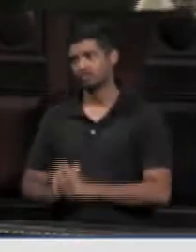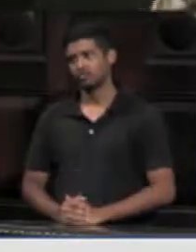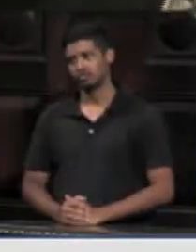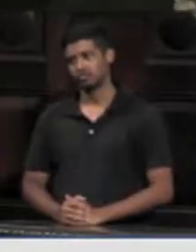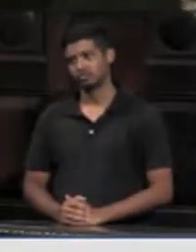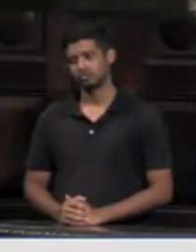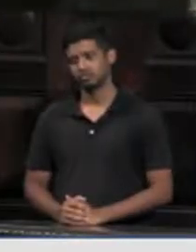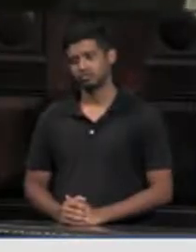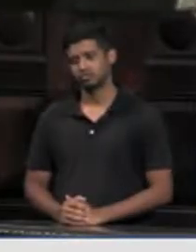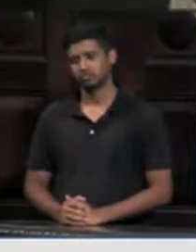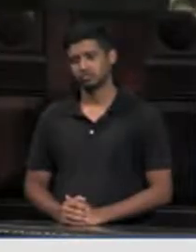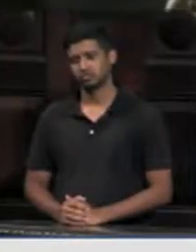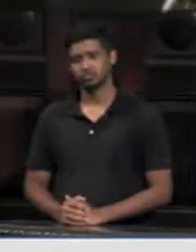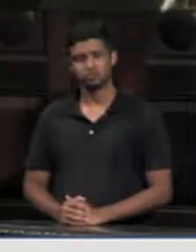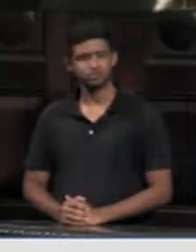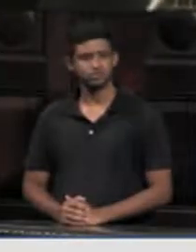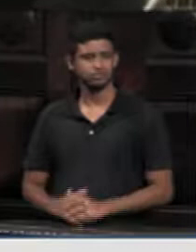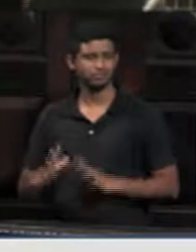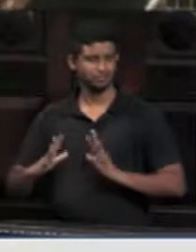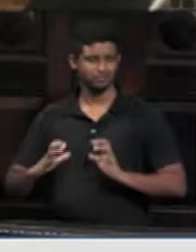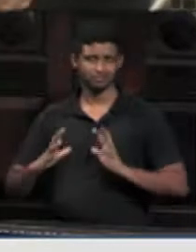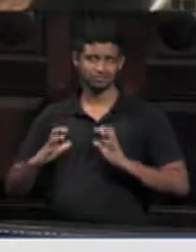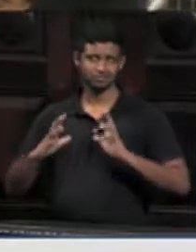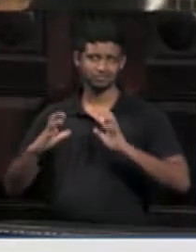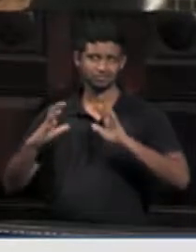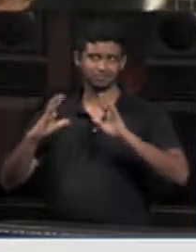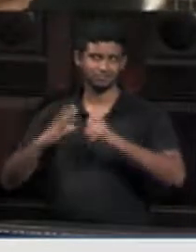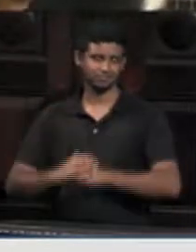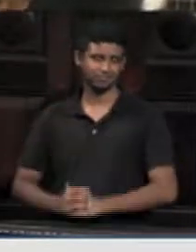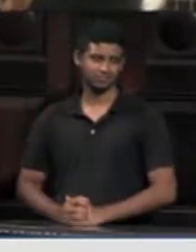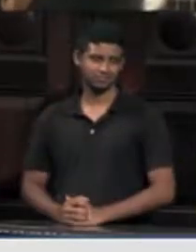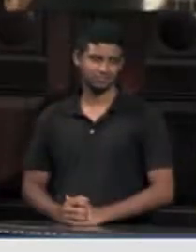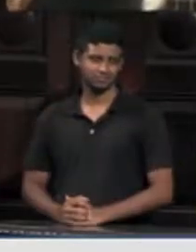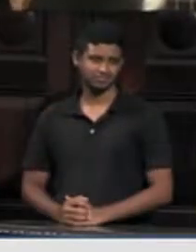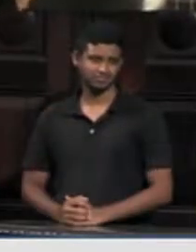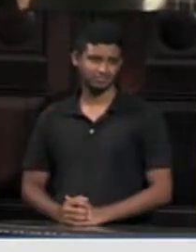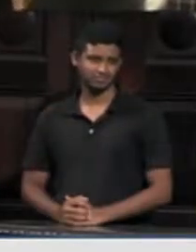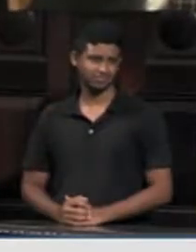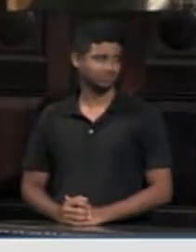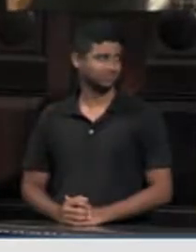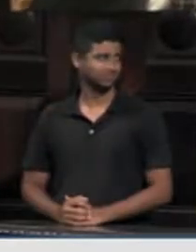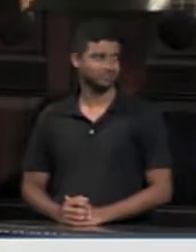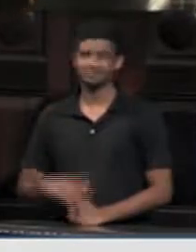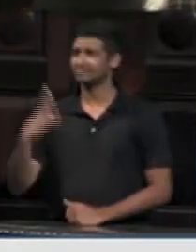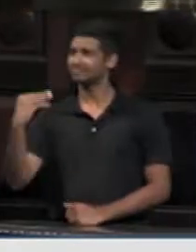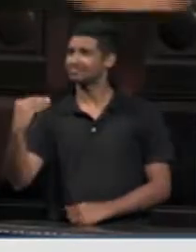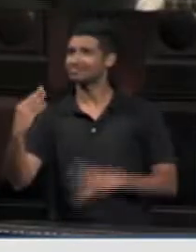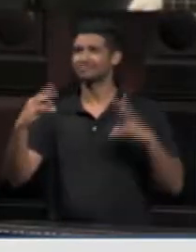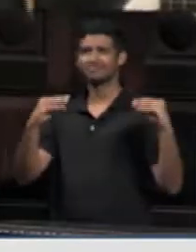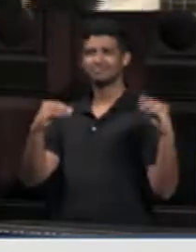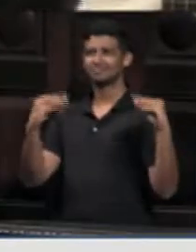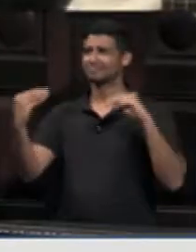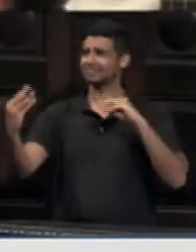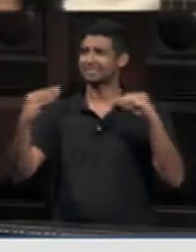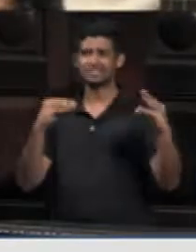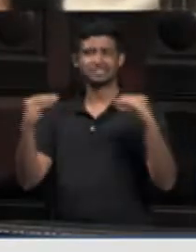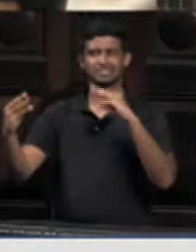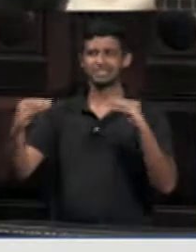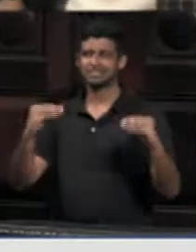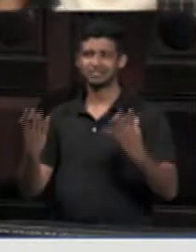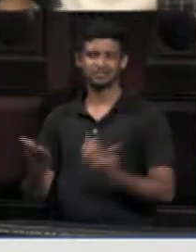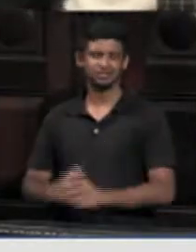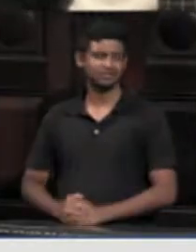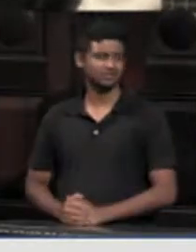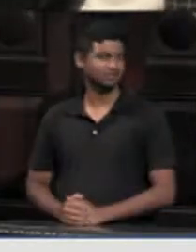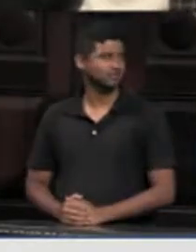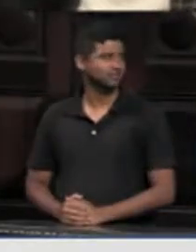chamada do deputado doutor A respeito disso está sendo falado. Sobre... Não, mas essa questão, olha só. Questão de ordem levantada por um deputado só pode ser